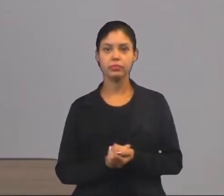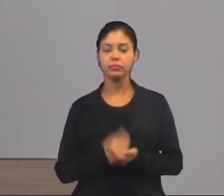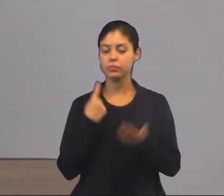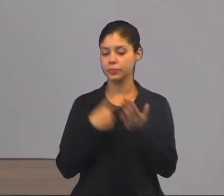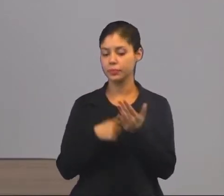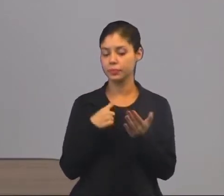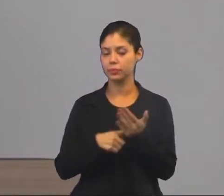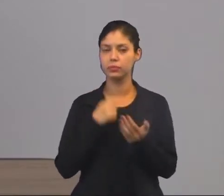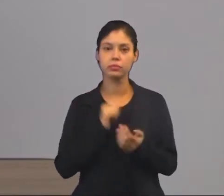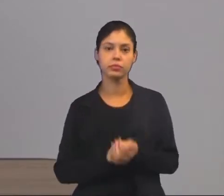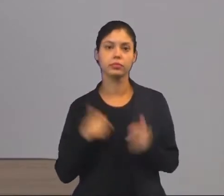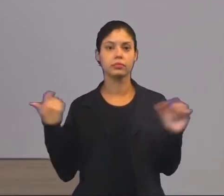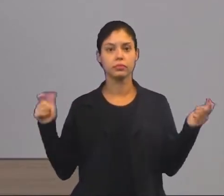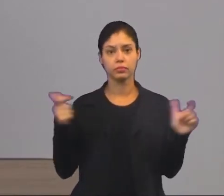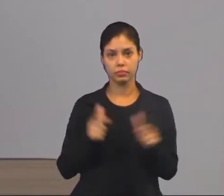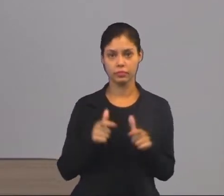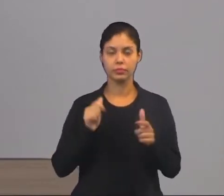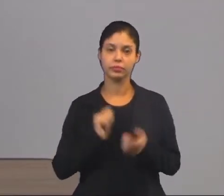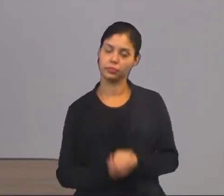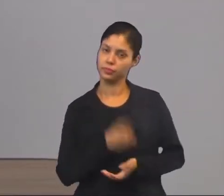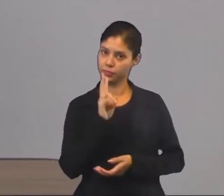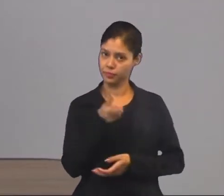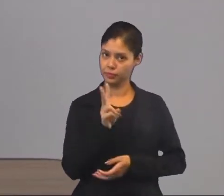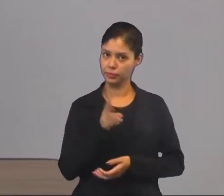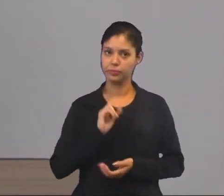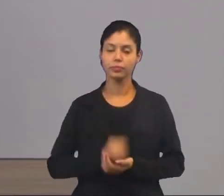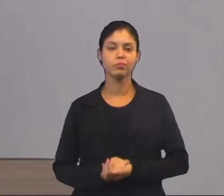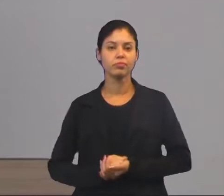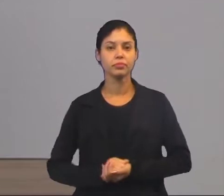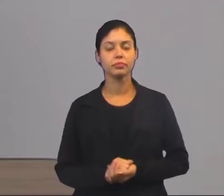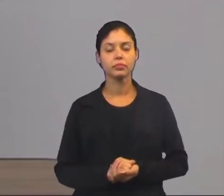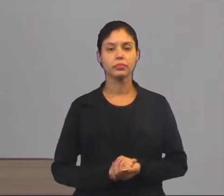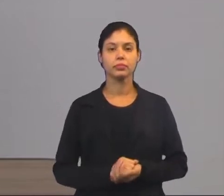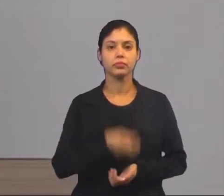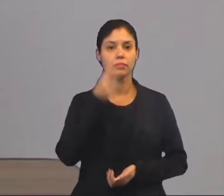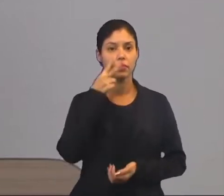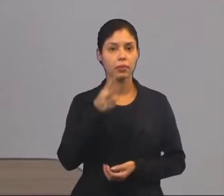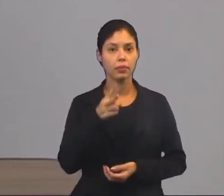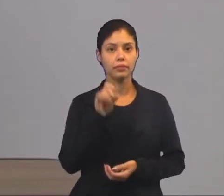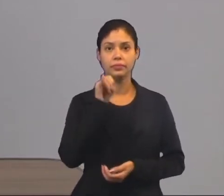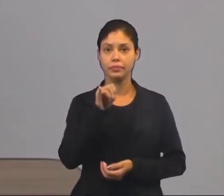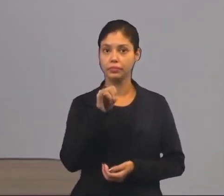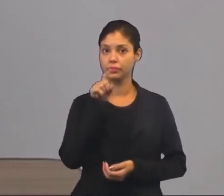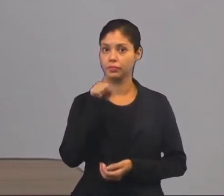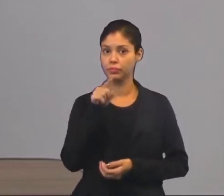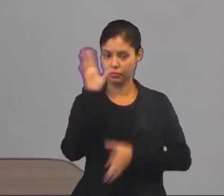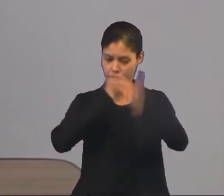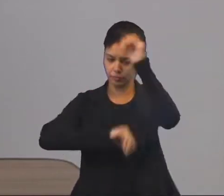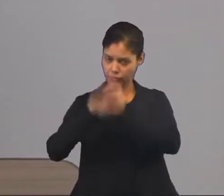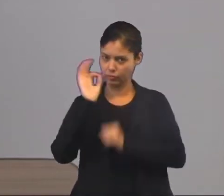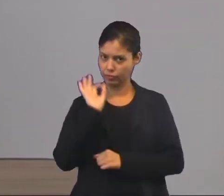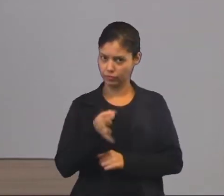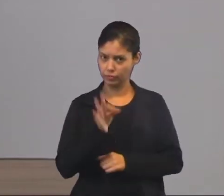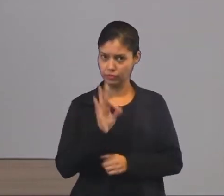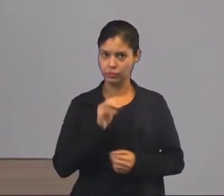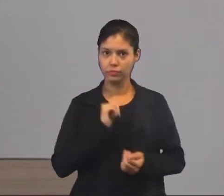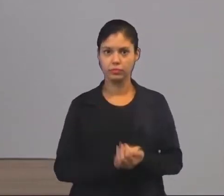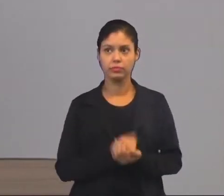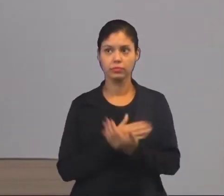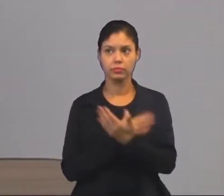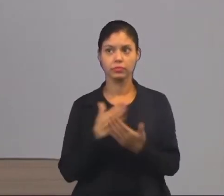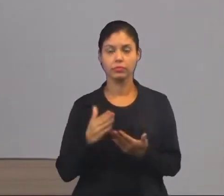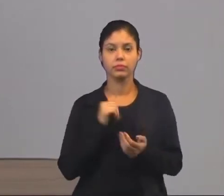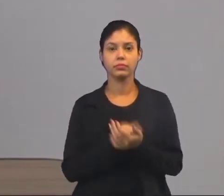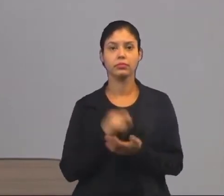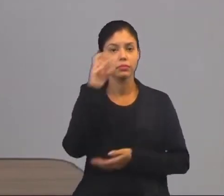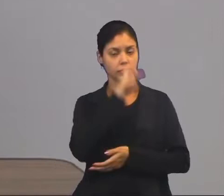de acordo com a redução, certo? E para a gente ver se você aprendeu tudinho direitinho, nós vamos começar